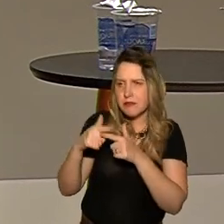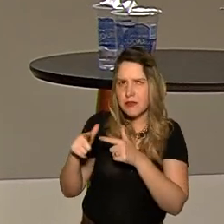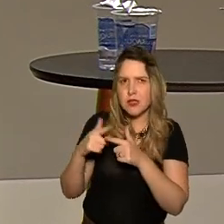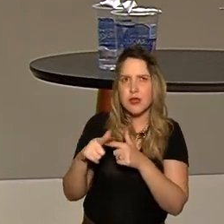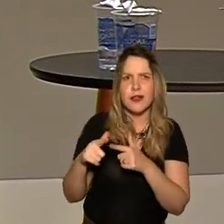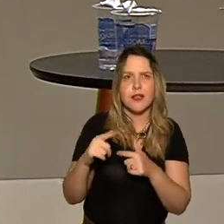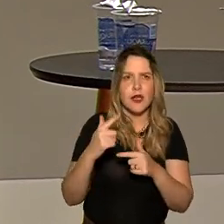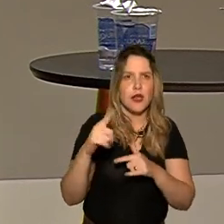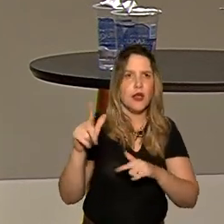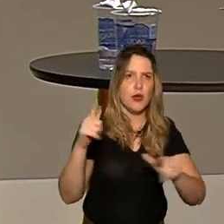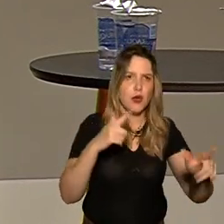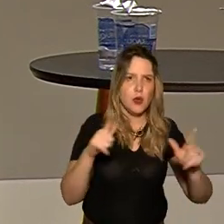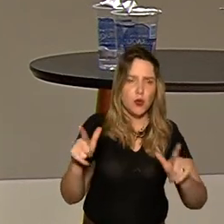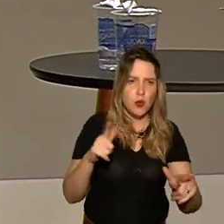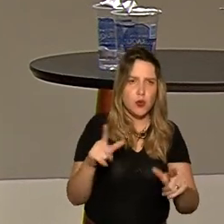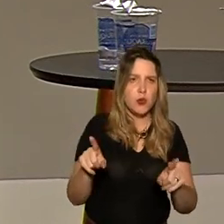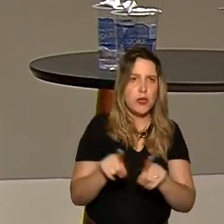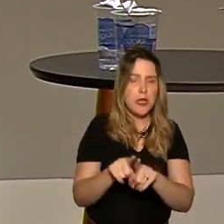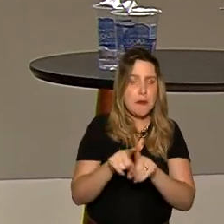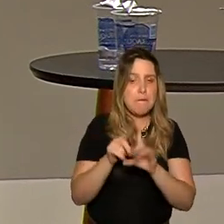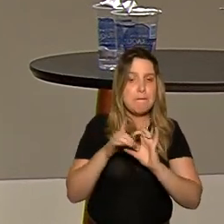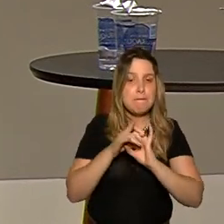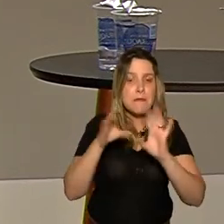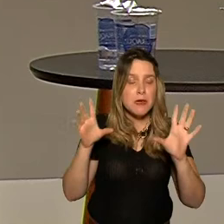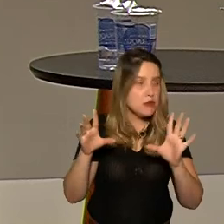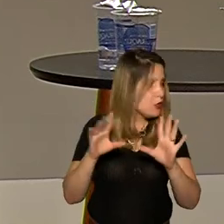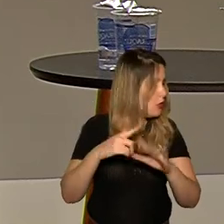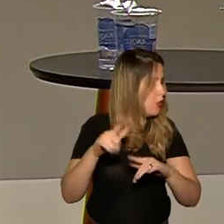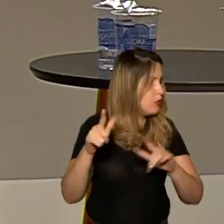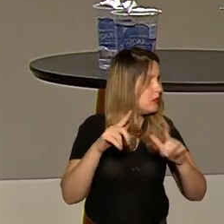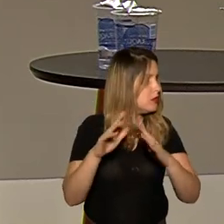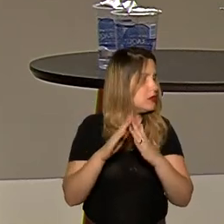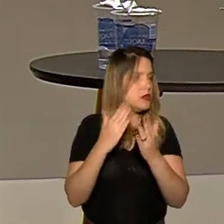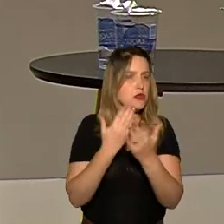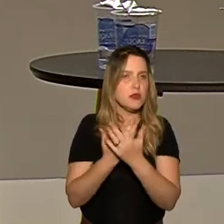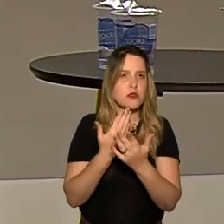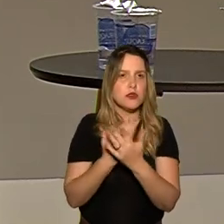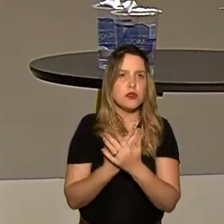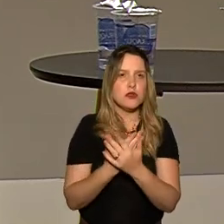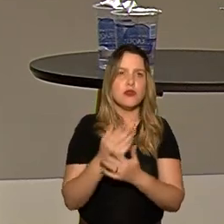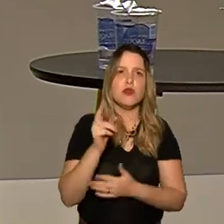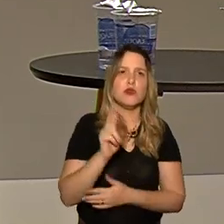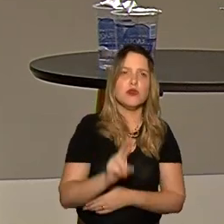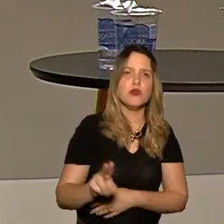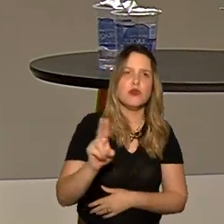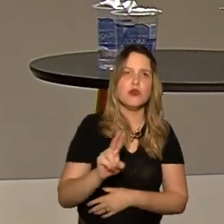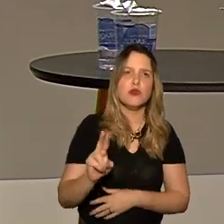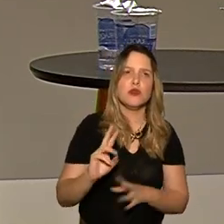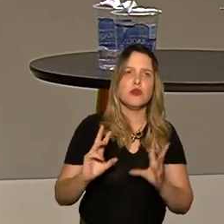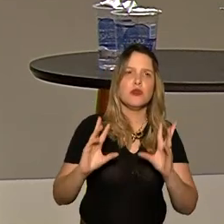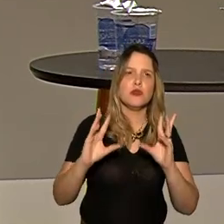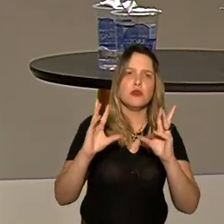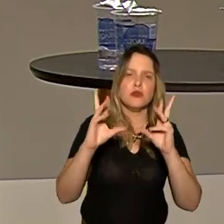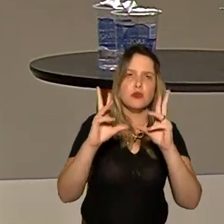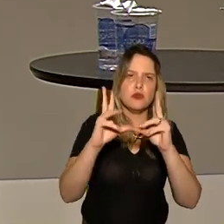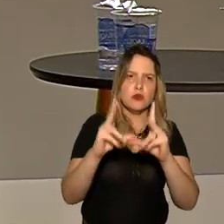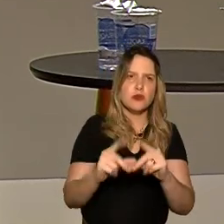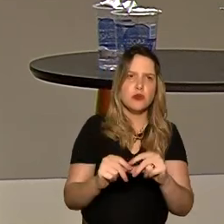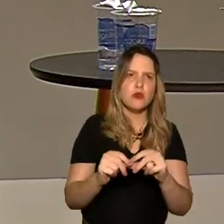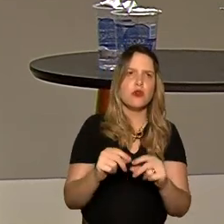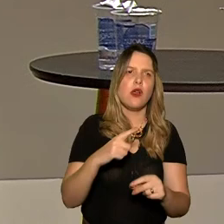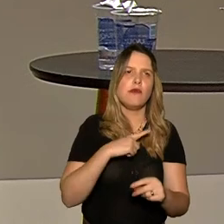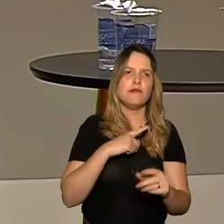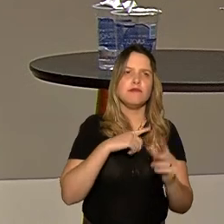é que as visitas e frequentações que nós educadores propiciamos para esses alunos que elas possam também